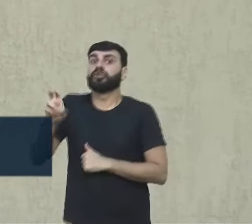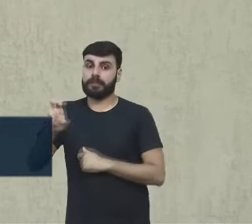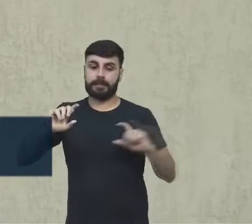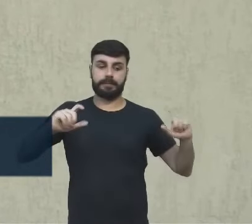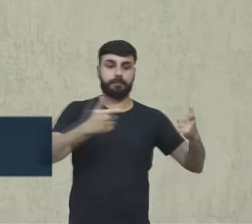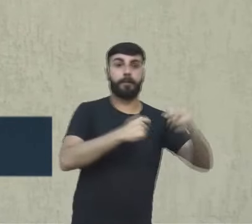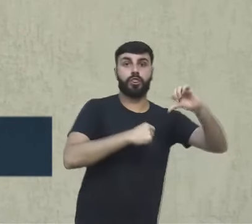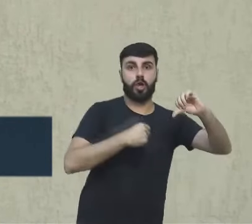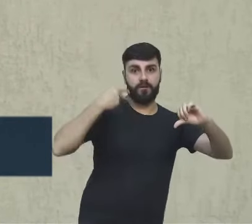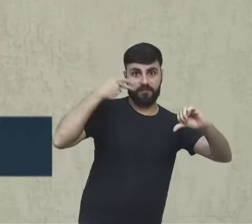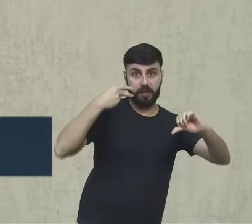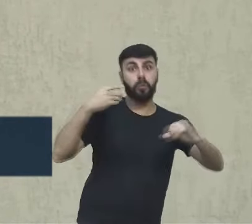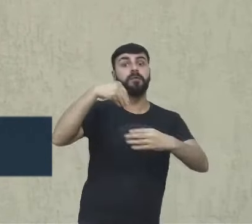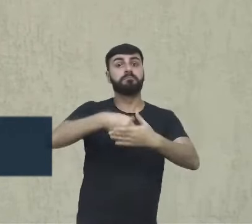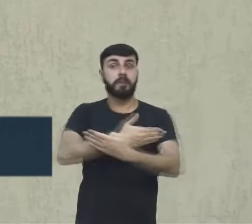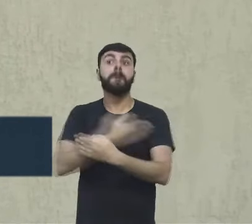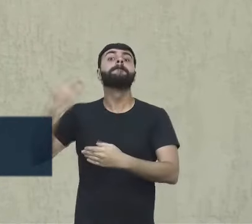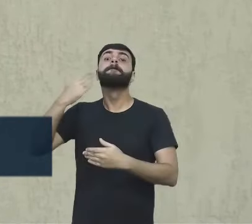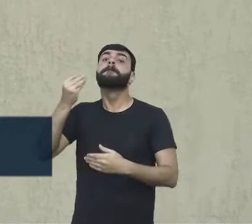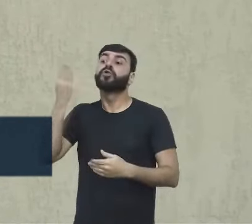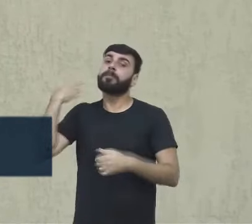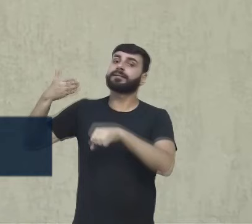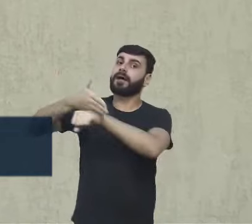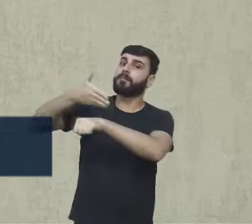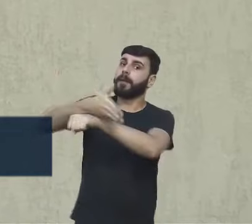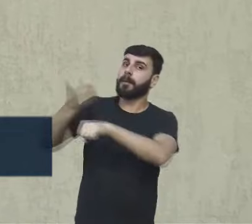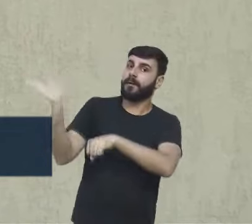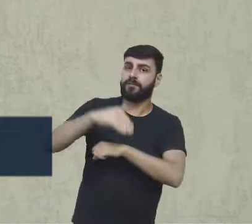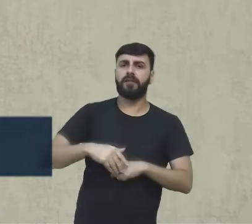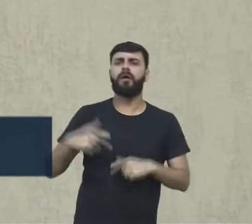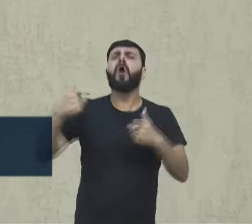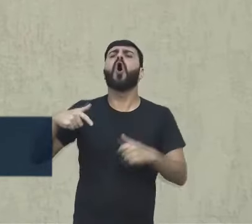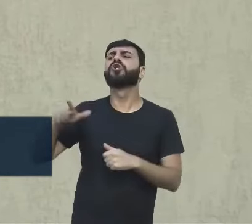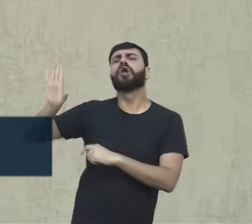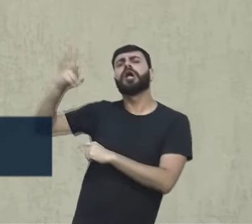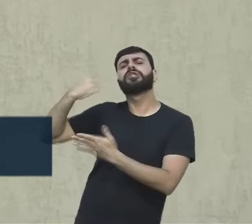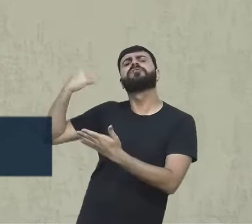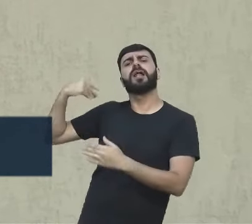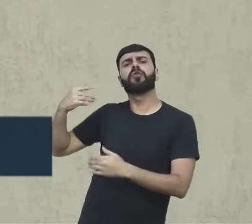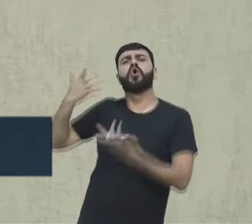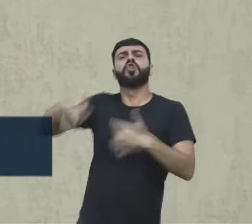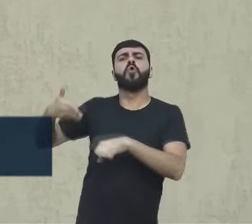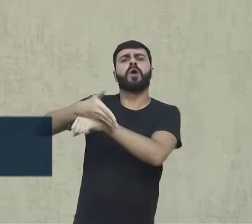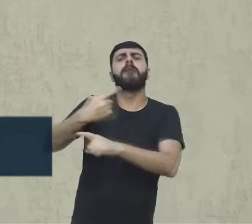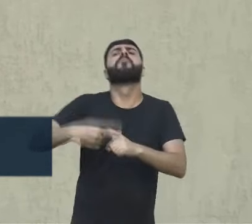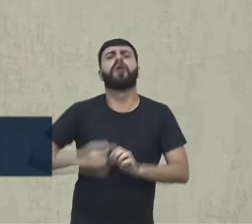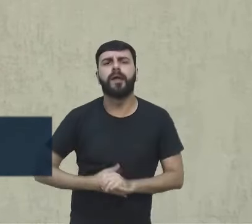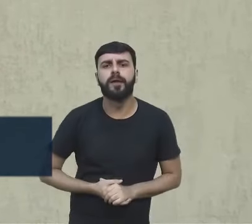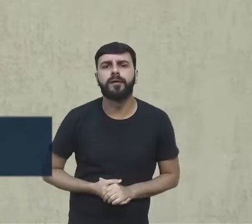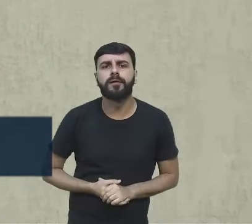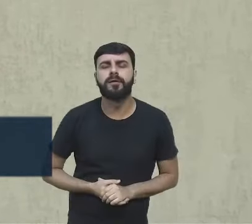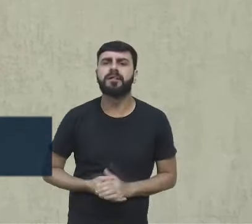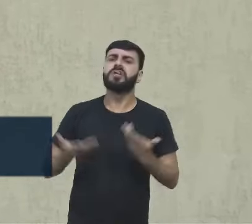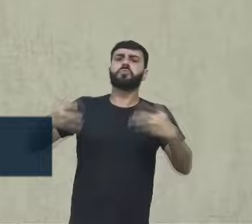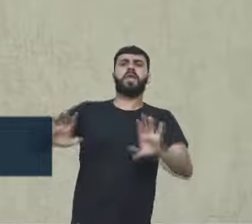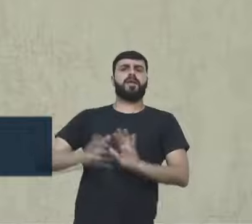de reais paraa nossa cidade a casa deveria estar assim ó com a participação de vocês Cadê os candidatos a vereador naquela época que vieram aqui discutir isso aqui